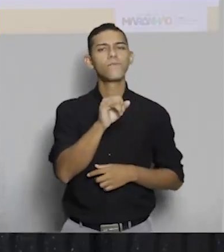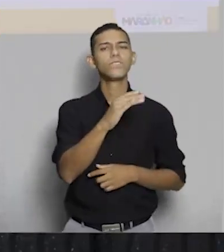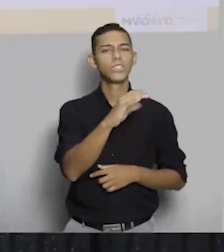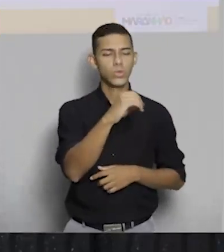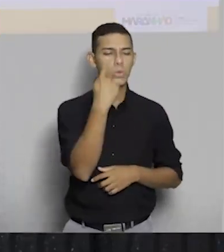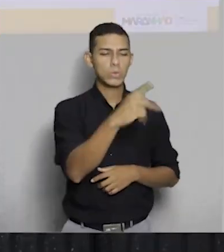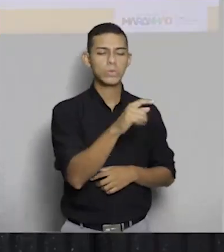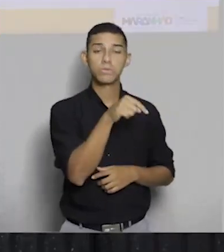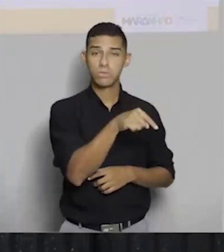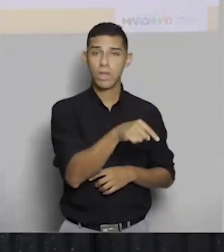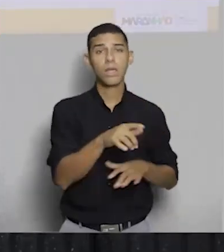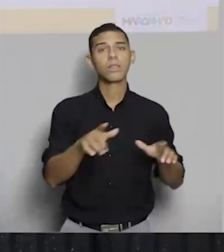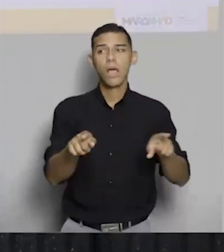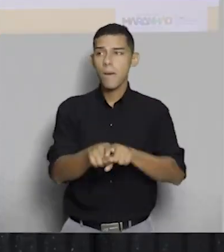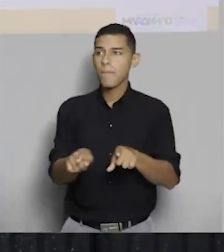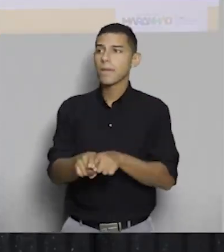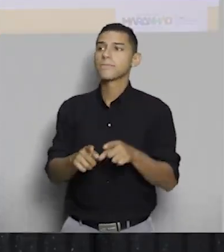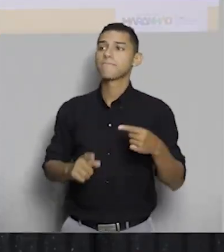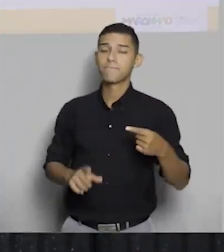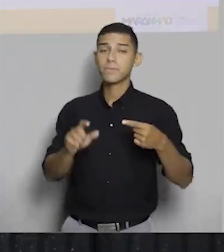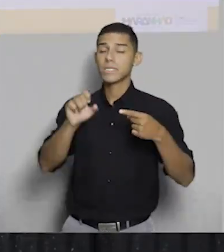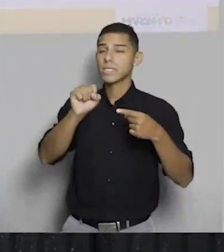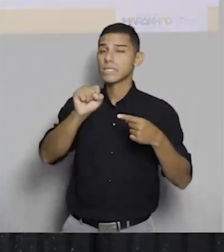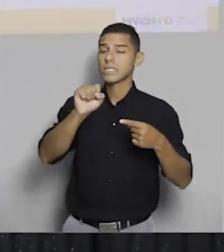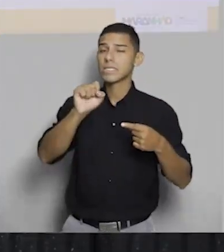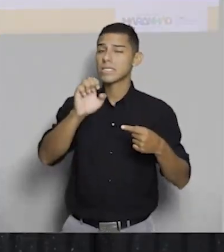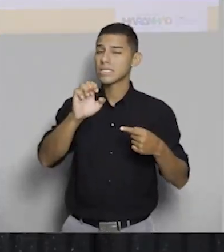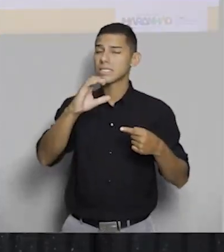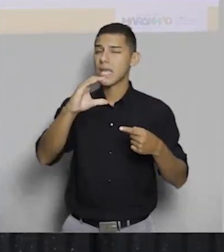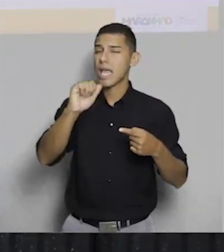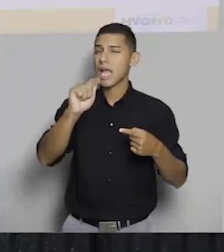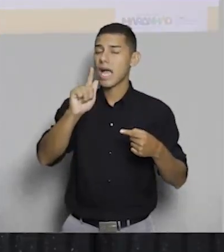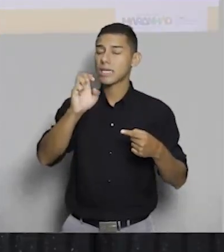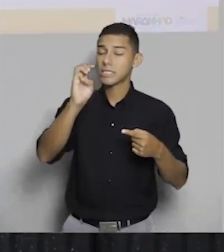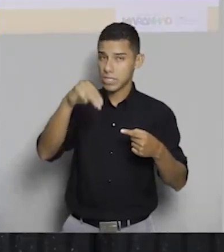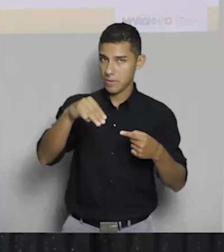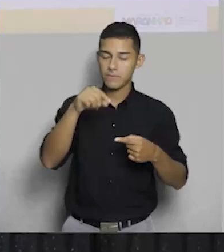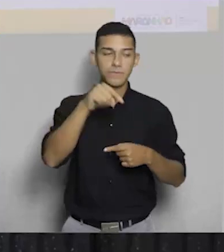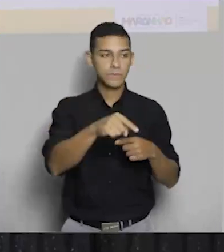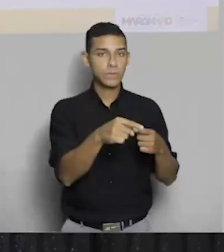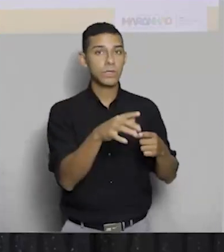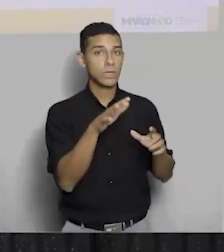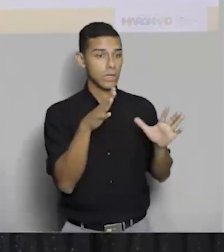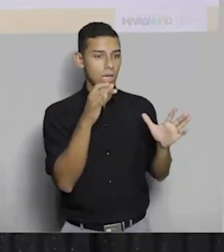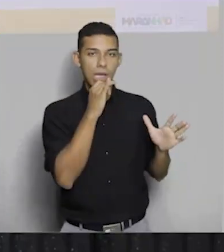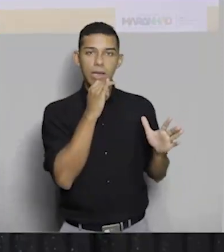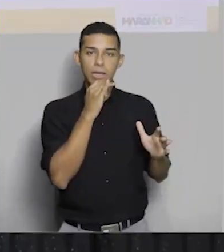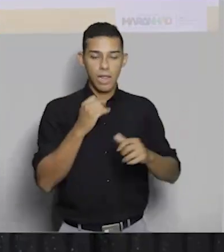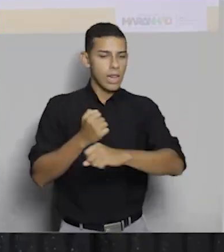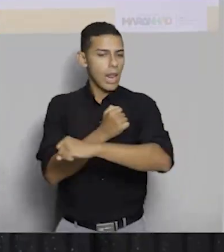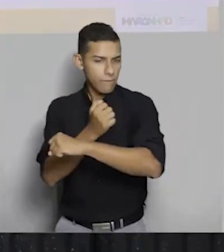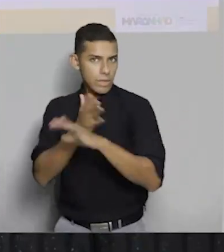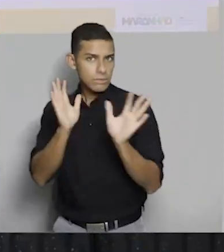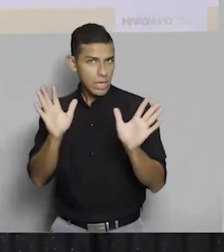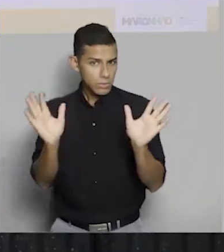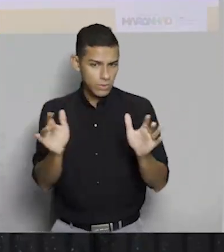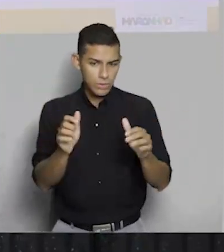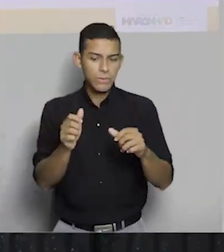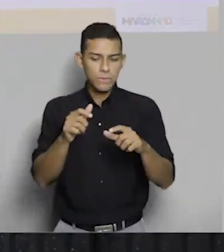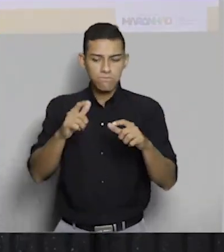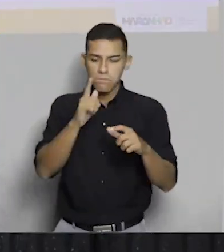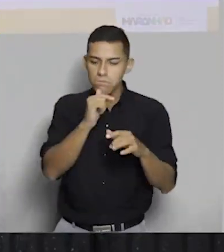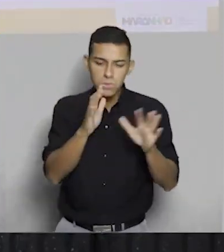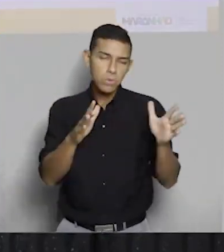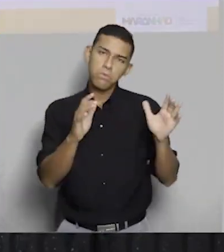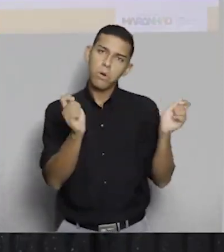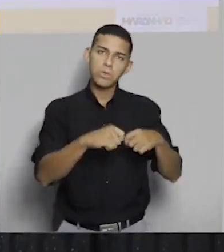físico, assim como a secagem, certo? A secagem, bom, eu lavei, agora eu vou secar. Pode ser